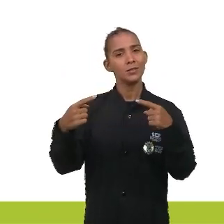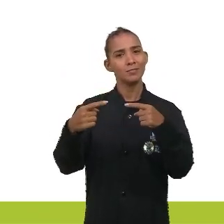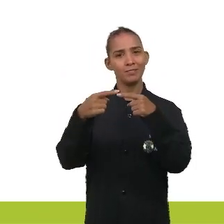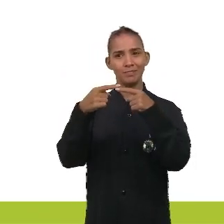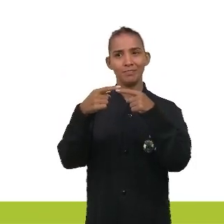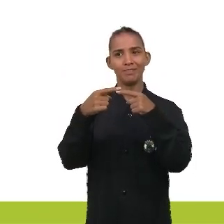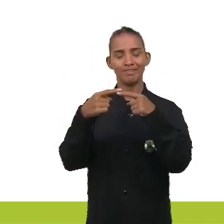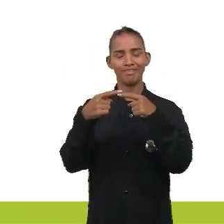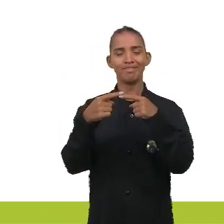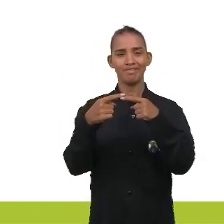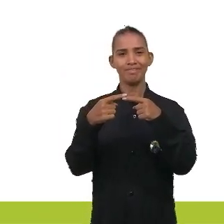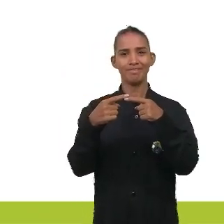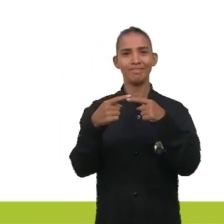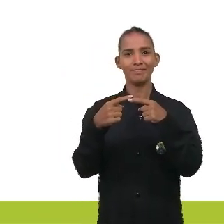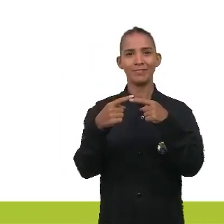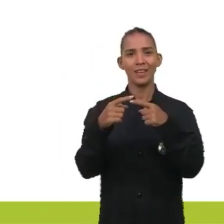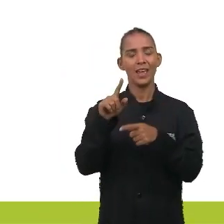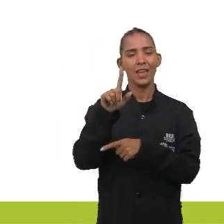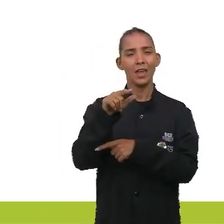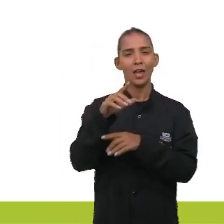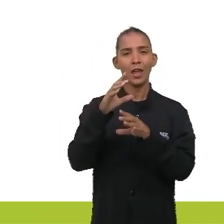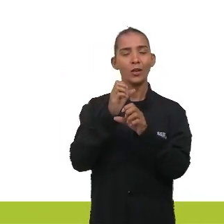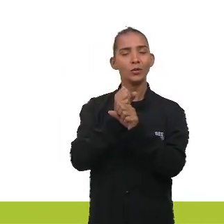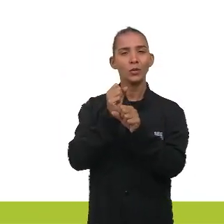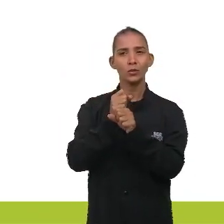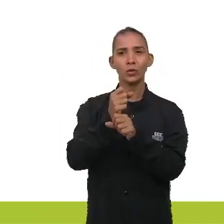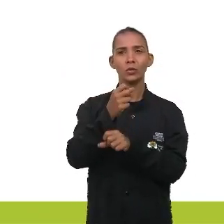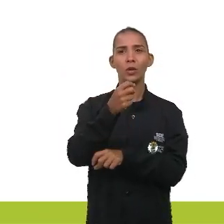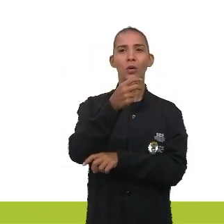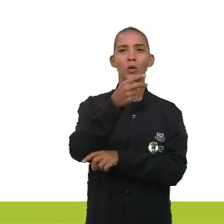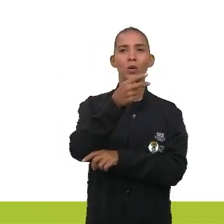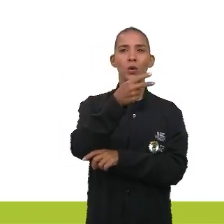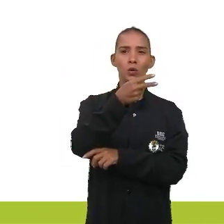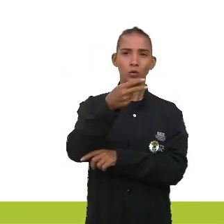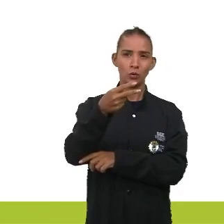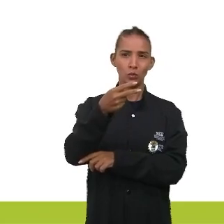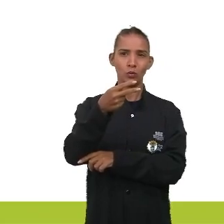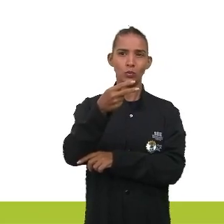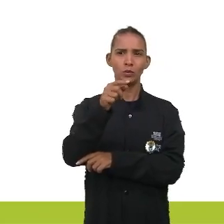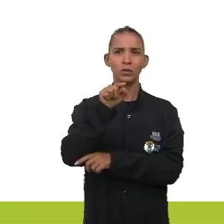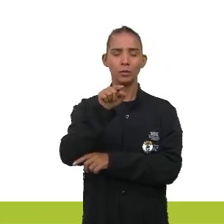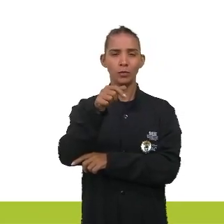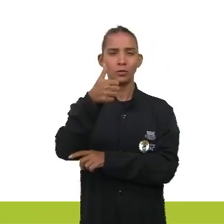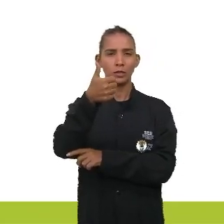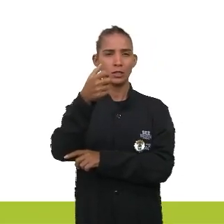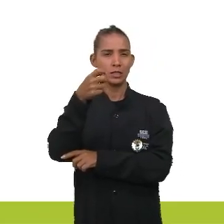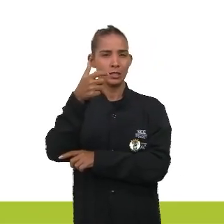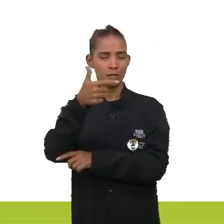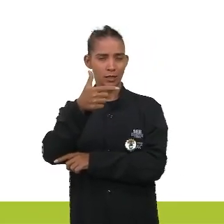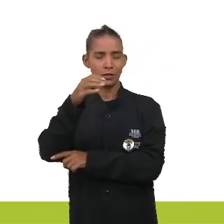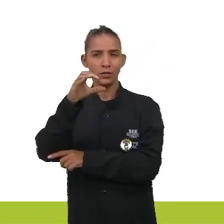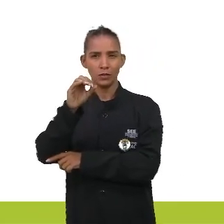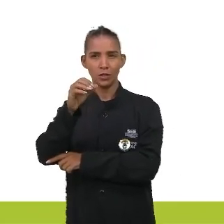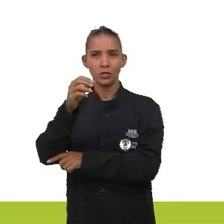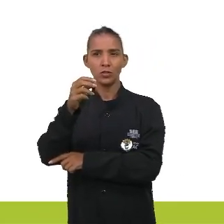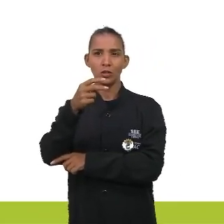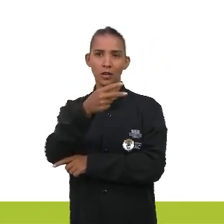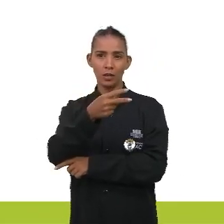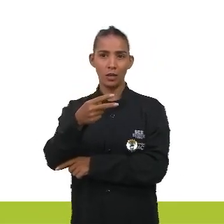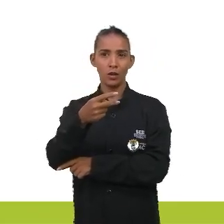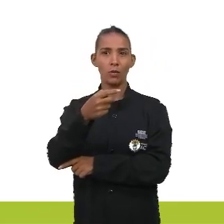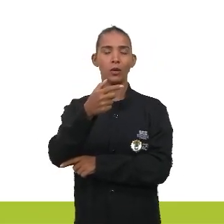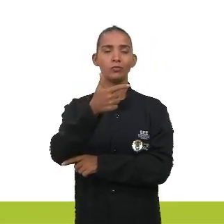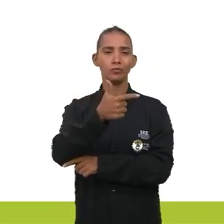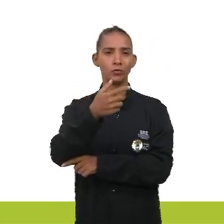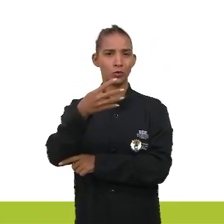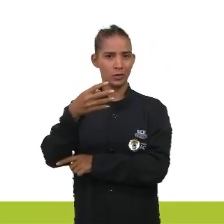Isso dá um total de 2 vezes 120. Ou, em outras palavras,